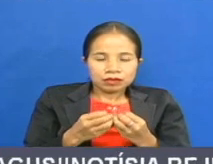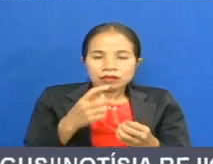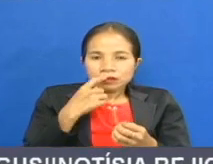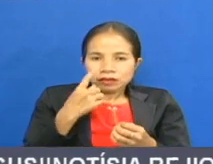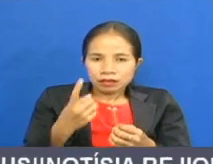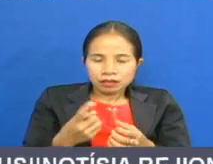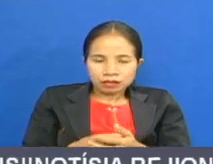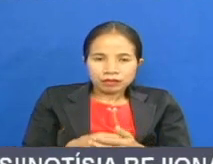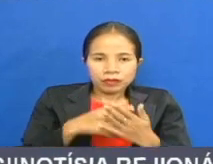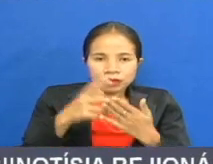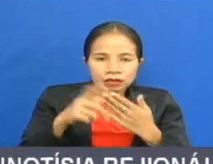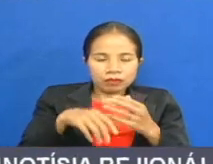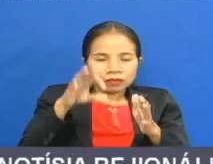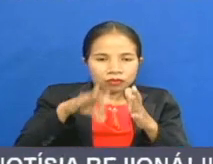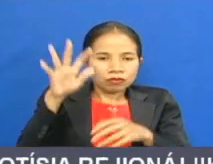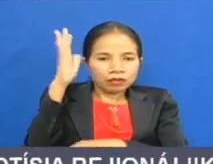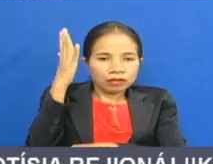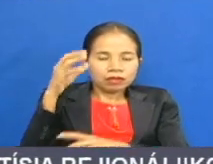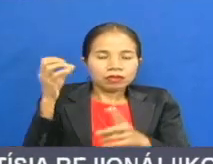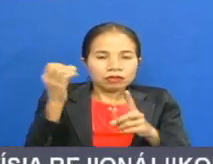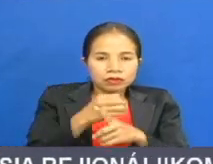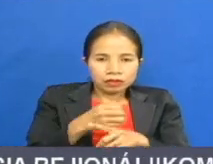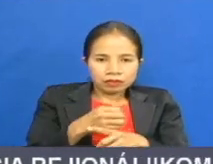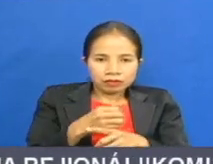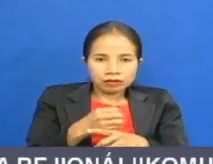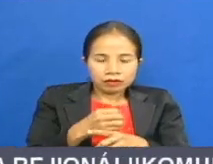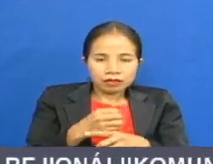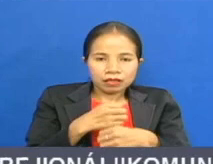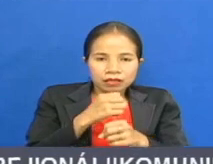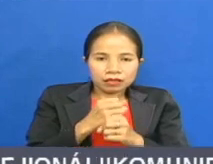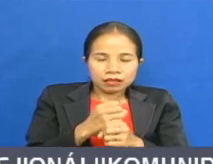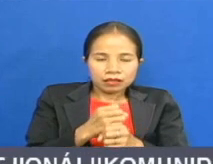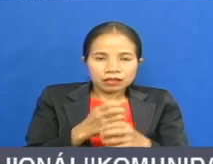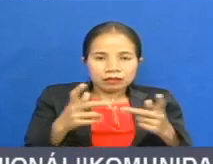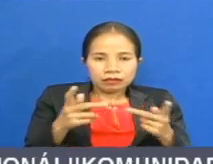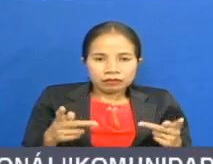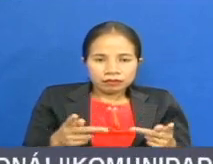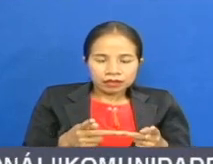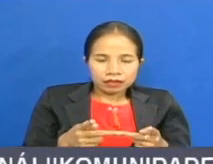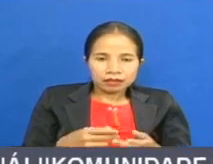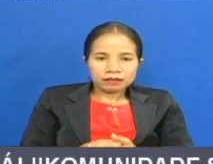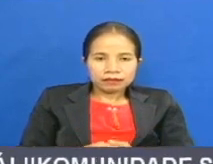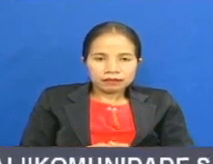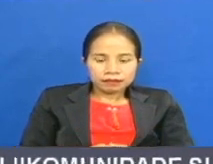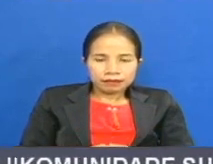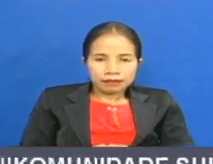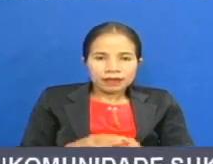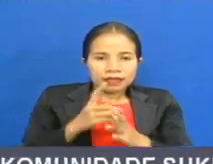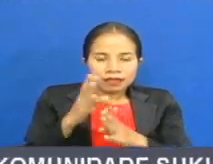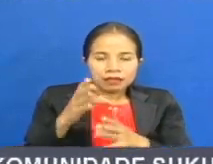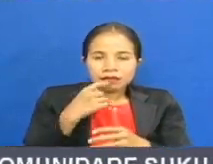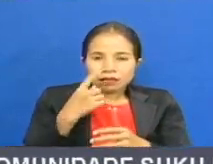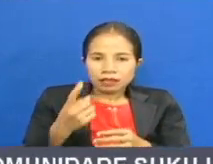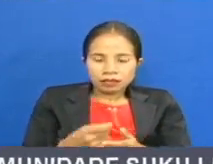Hateten, programa kuda ai wangne ho objetivo atu absorve dióxido de carbono. Executivo ne